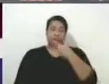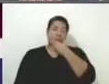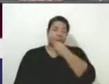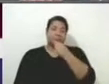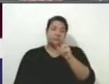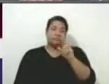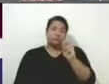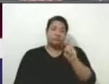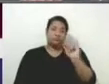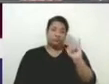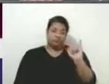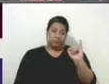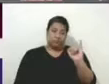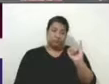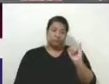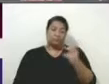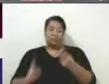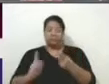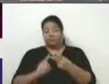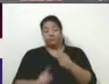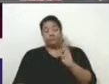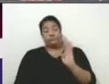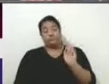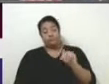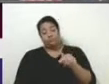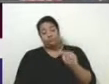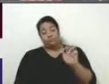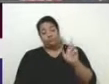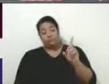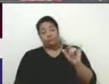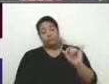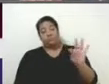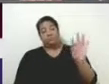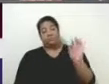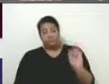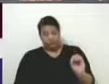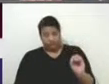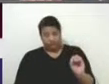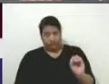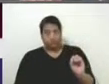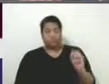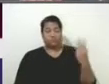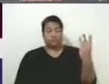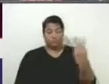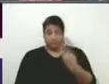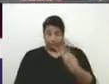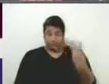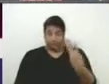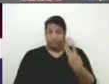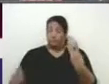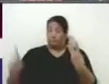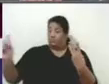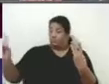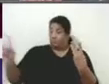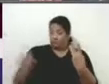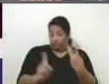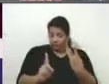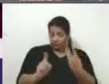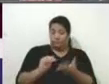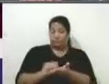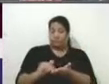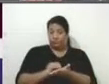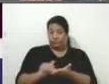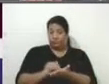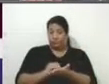professor Benedito Barra Vieira, onde nós recebemos o secretário estadual de Turismo e Viagens, o senhor Roberto de